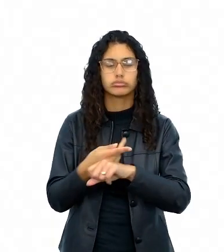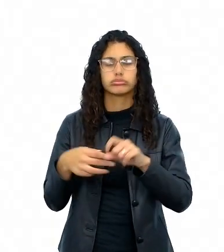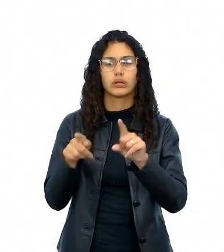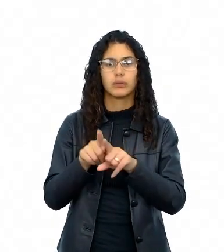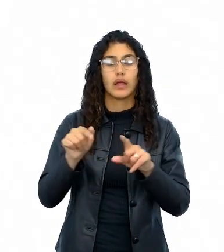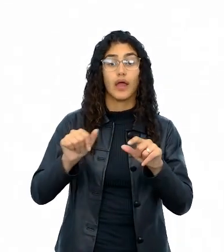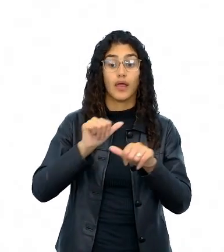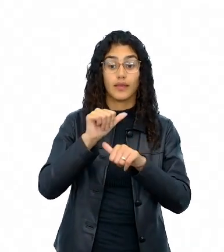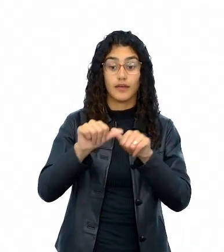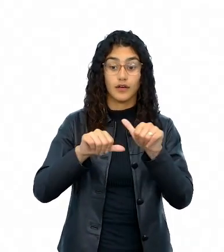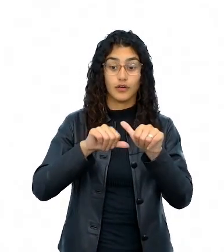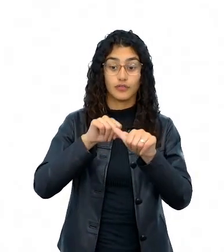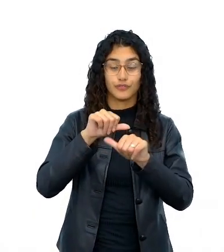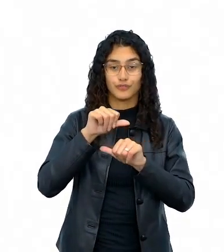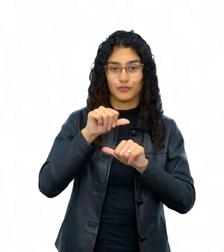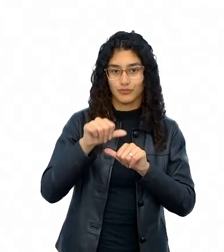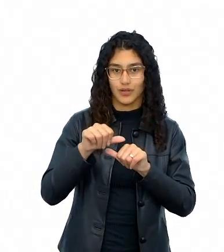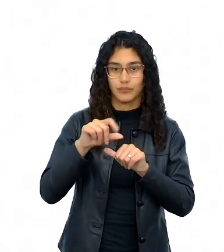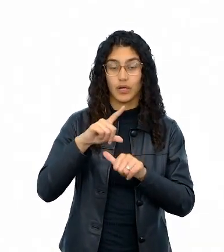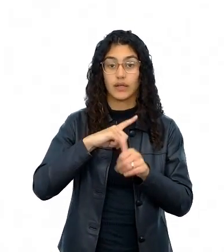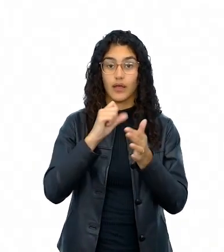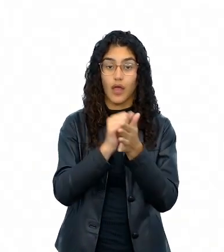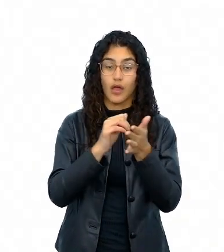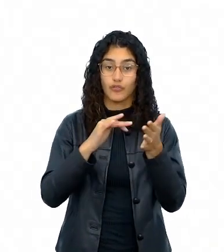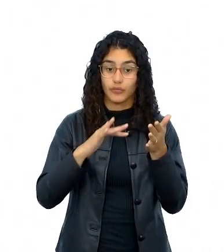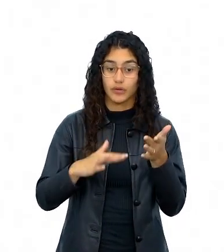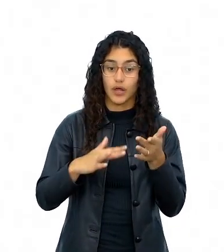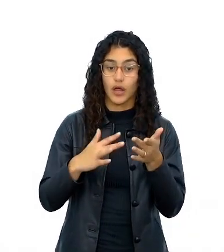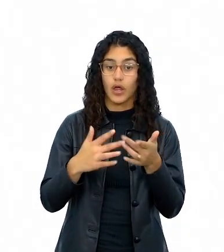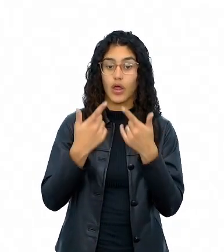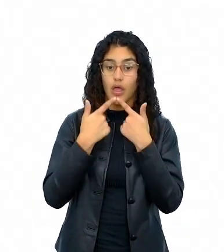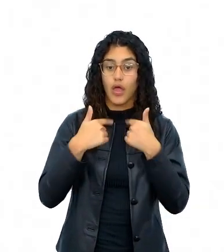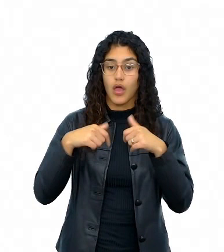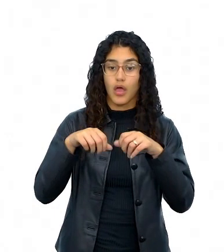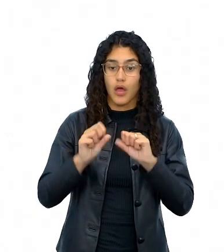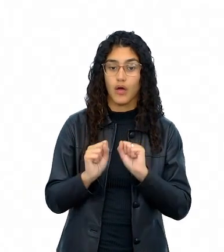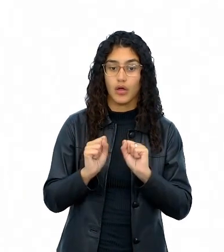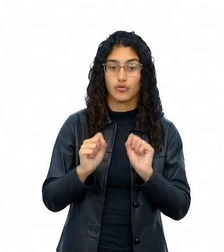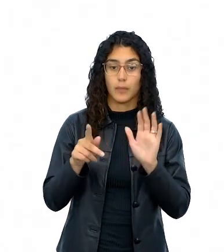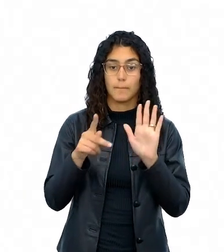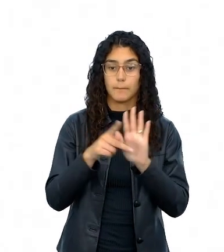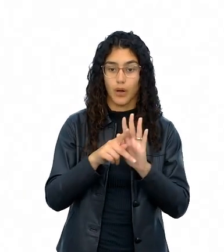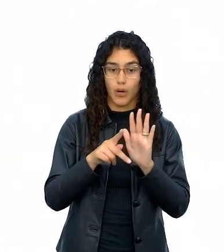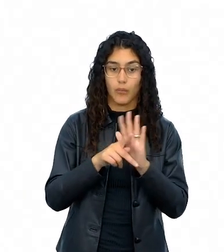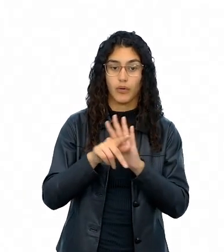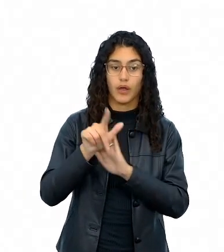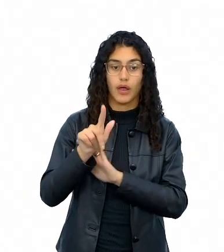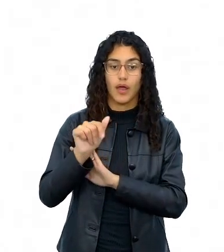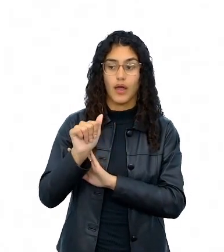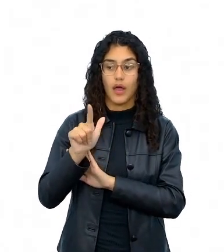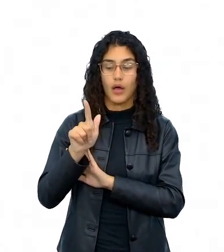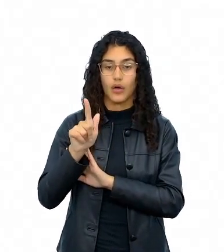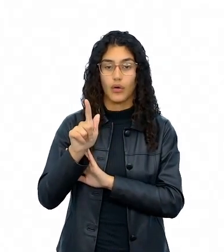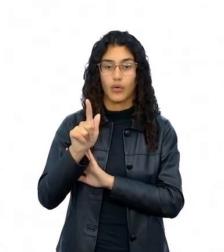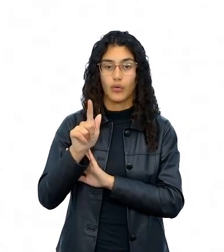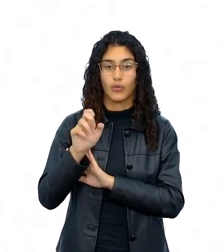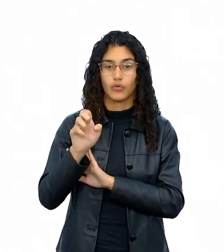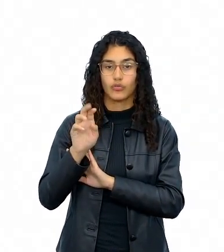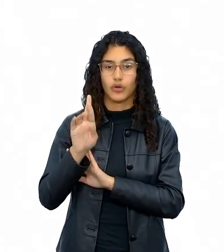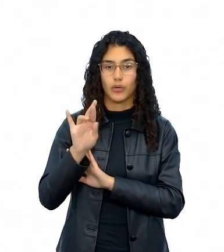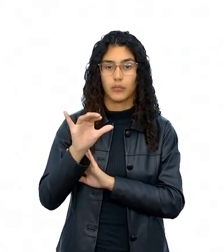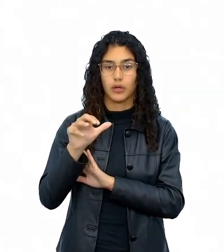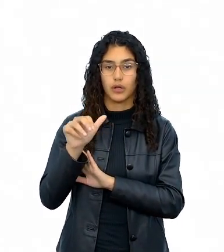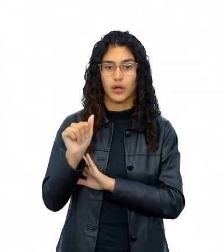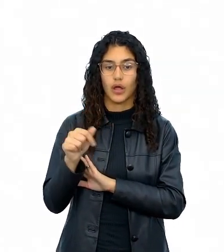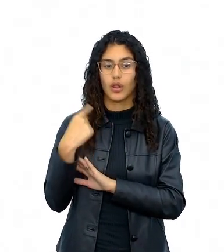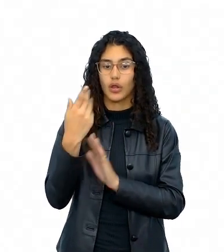é transformar essa atividade numa linguagem algébrica, tá? O interessante disso, enquanto a